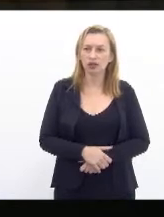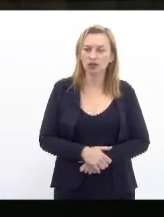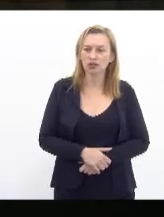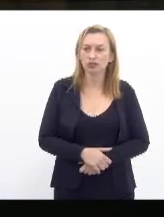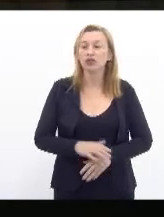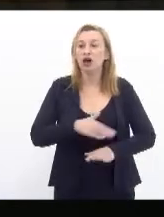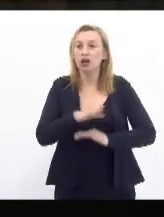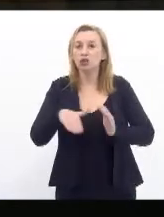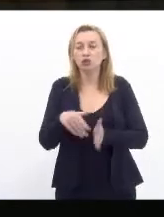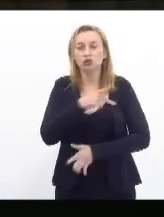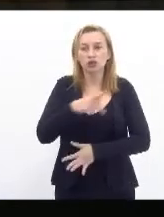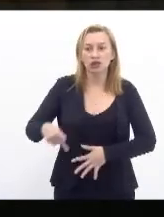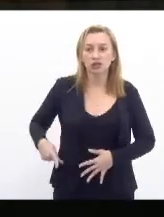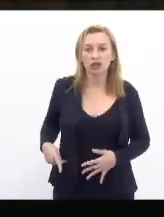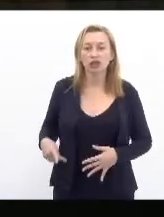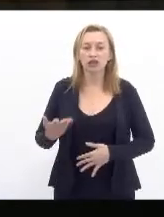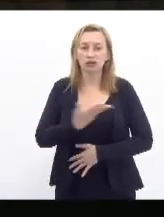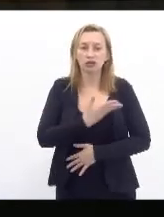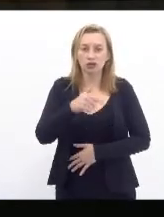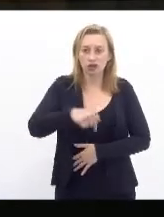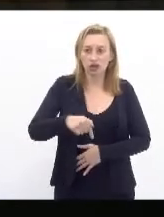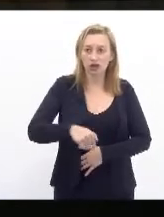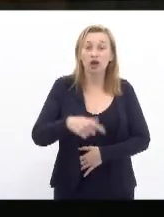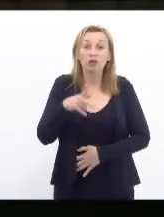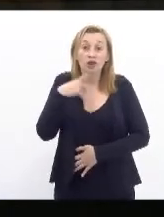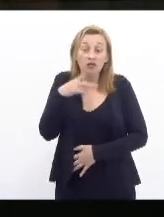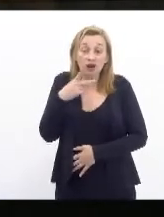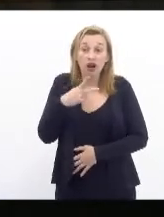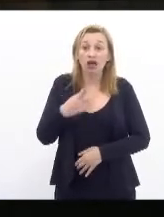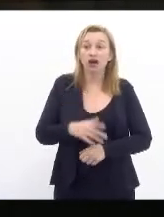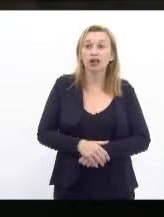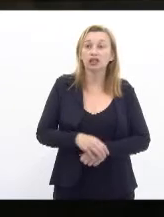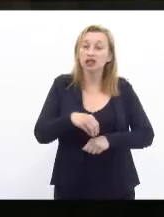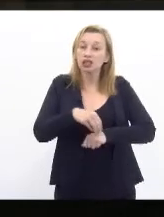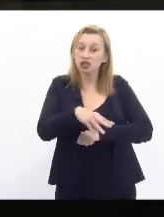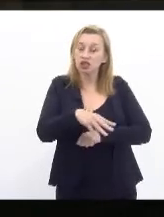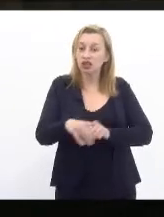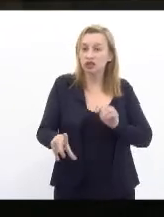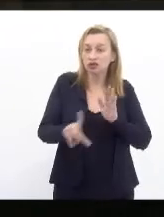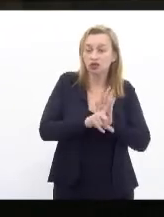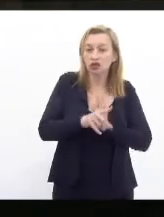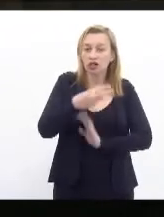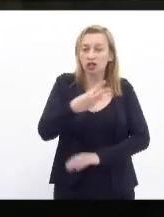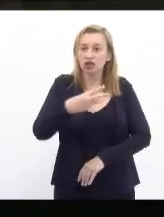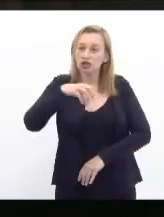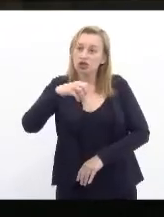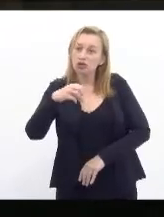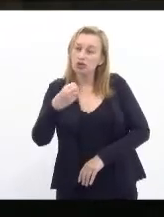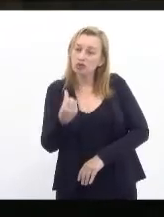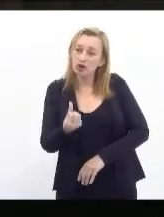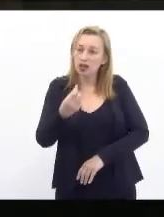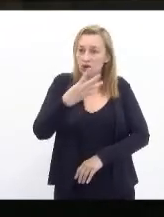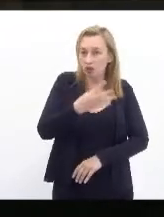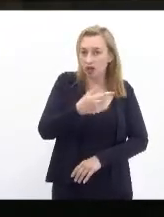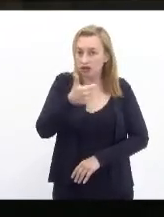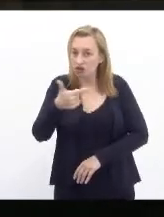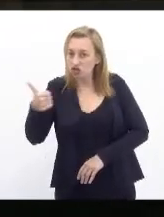os meus companheiros aqui para falar dessa indicação legislativa 364 de